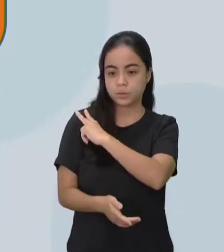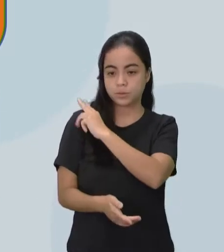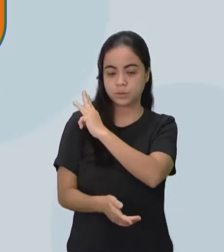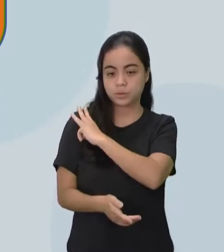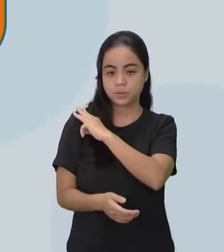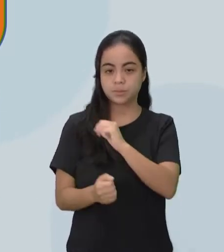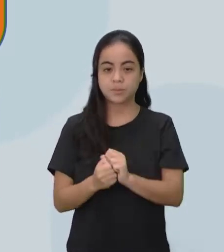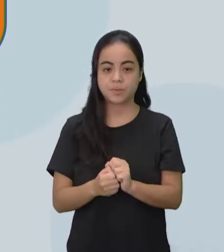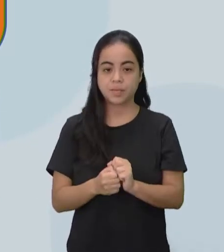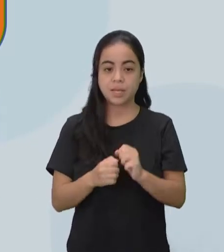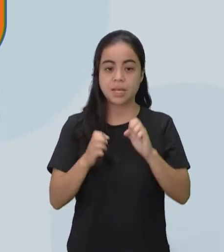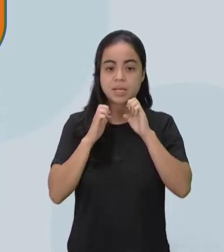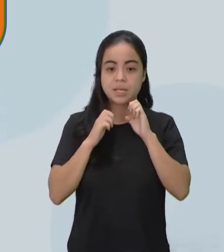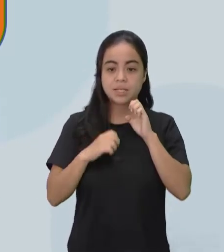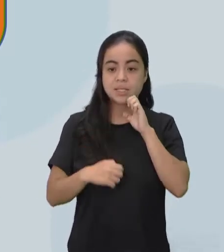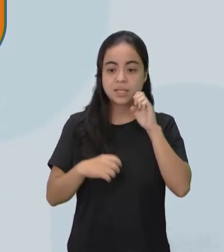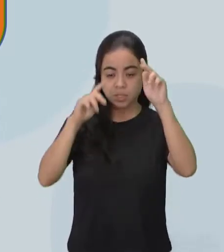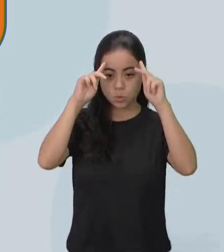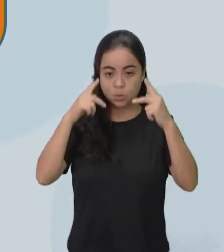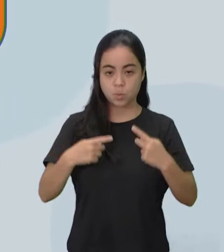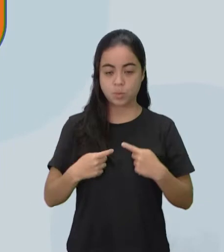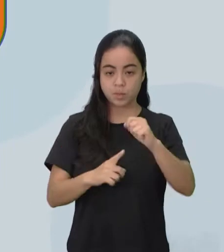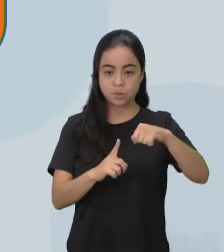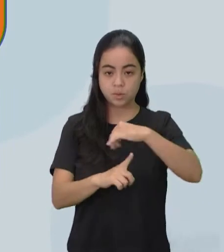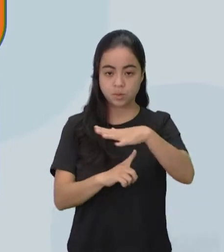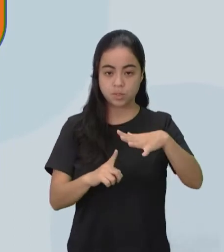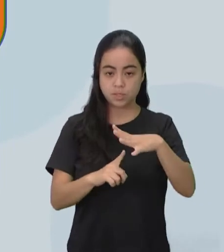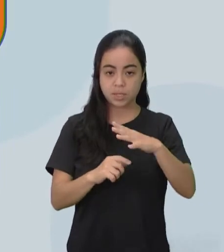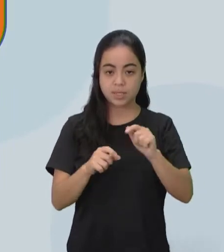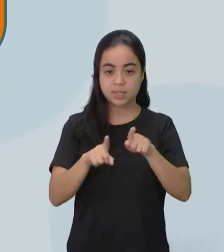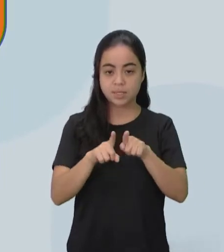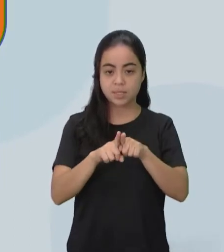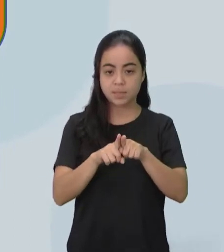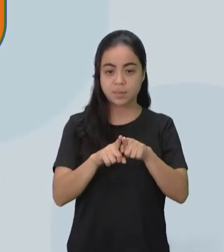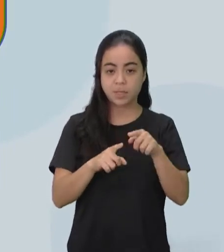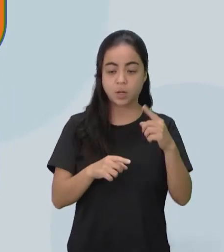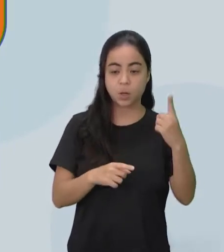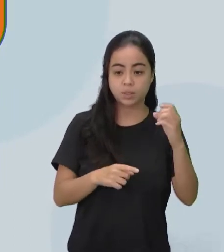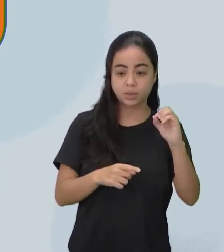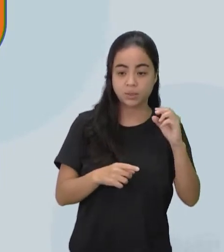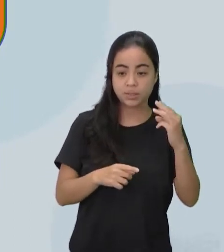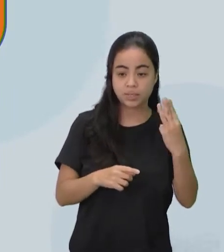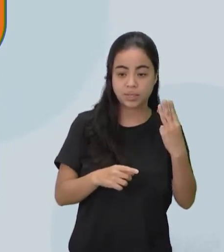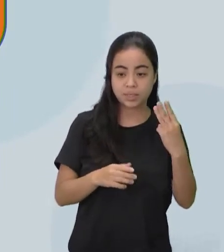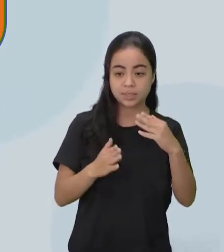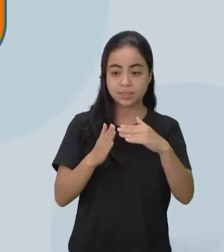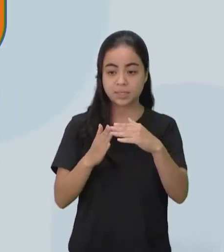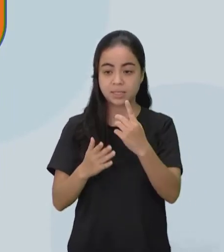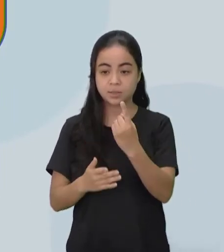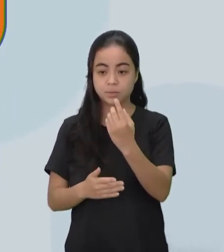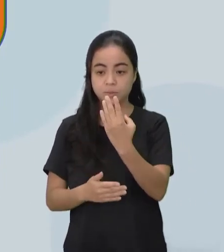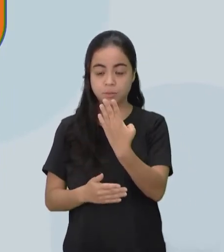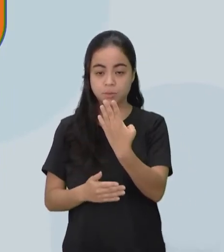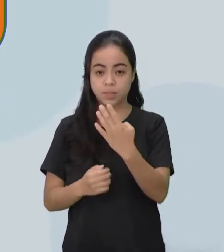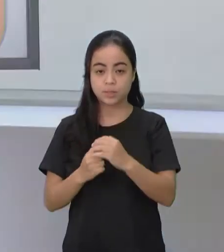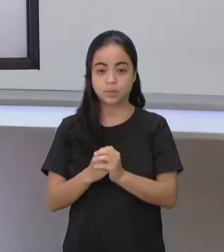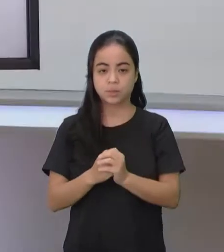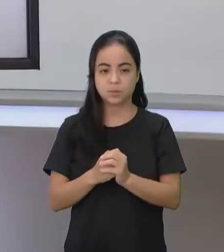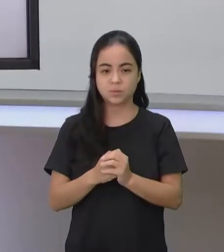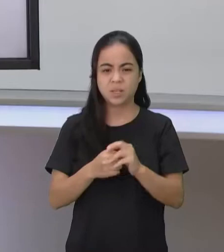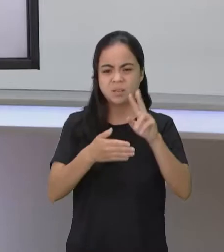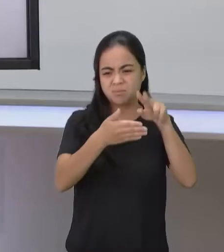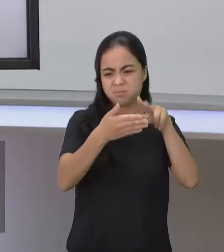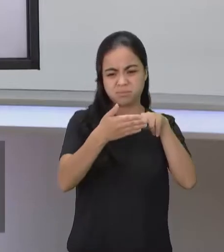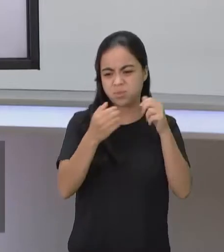sociais aplicadas, habilidades 103 e 104. A gente não está lendo as habilidades porque é muito